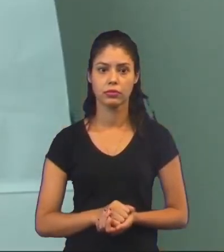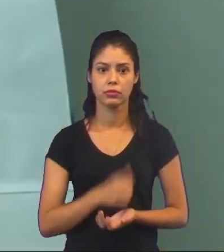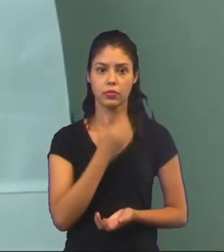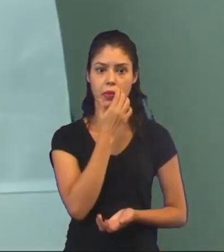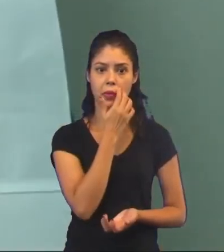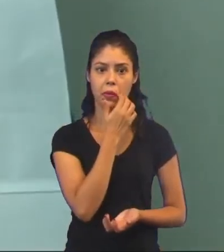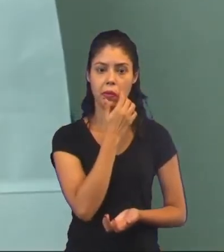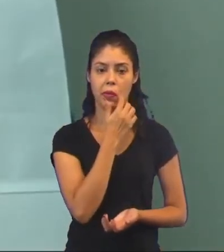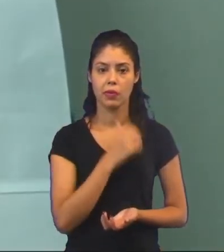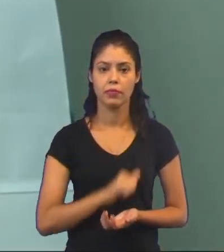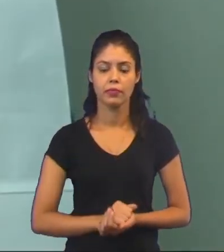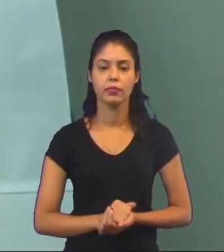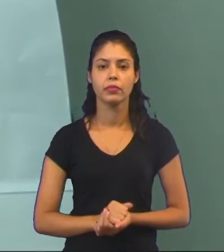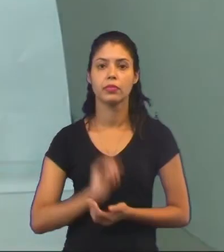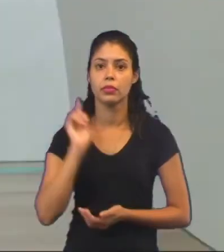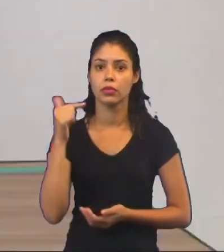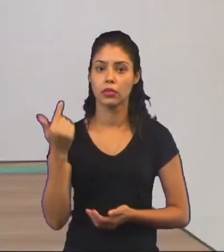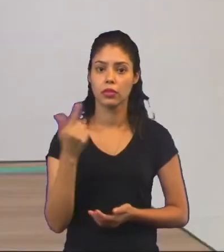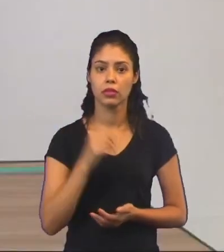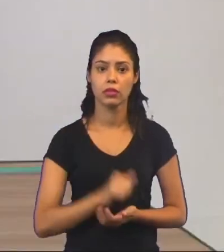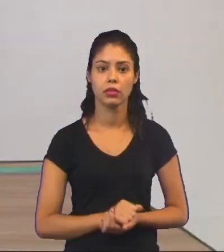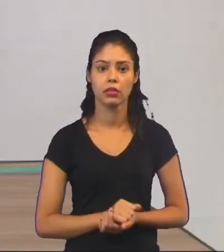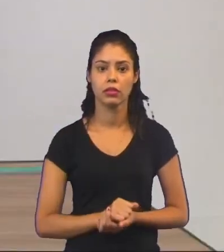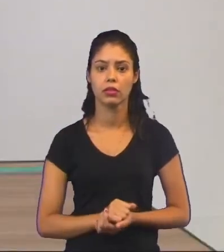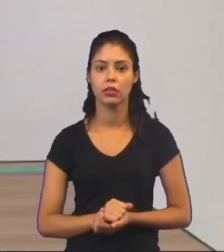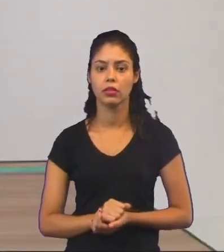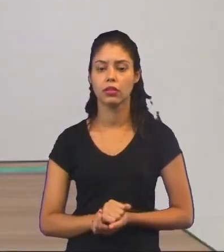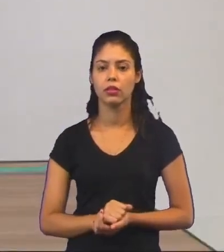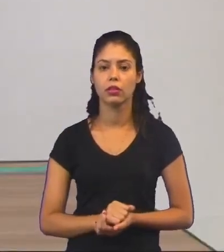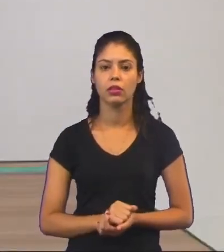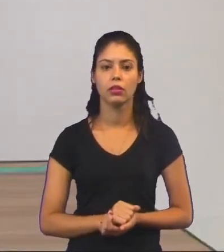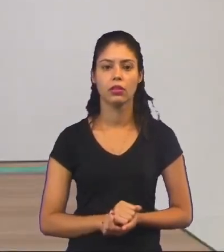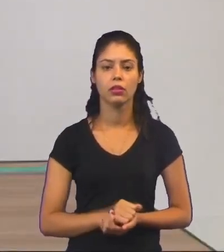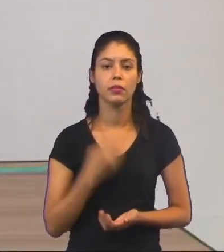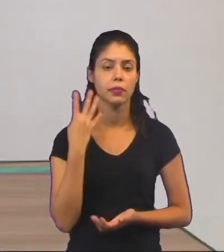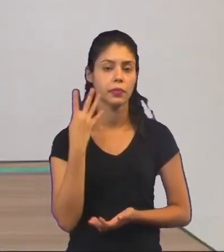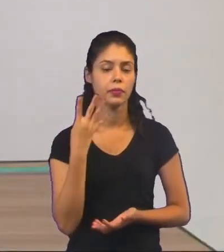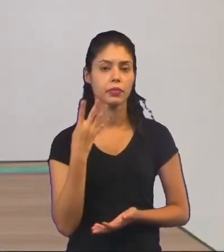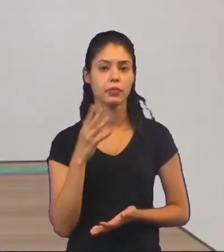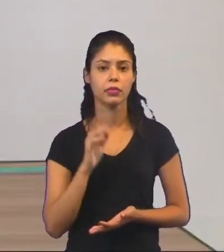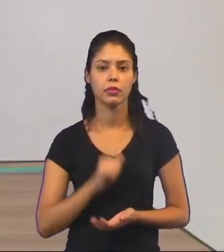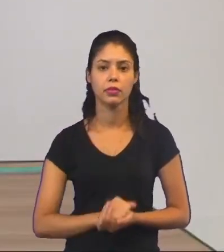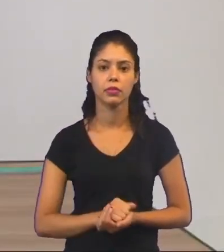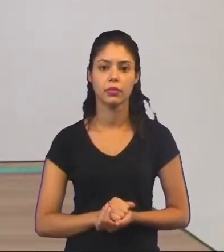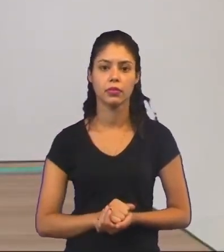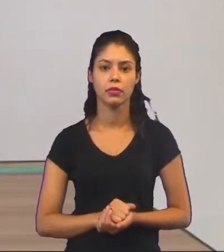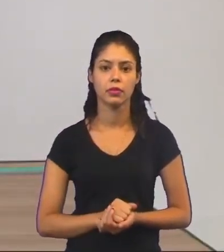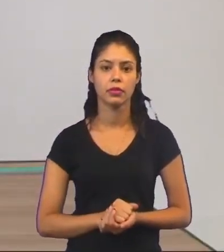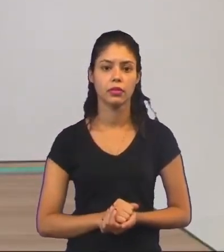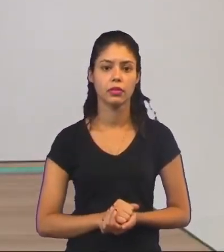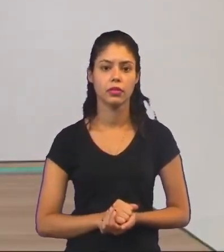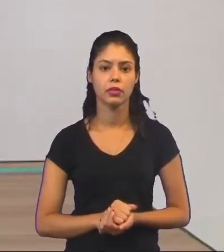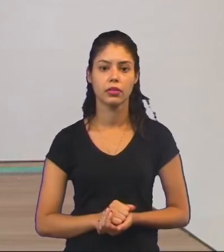Vamos prosseguir. E ainda tem outro ingrediente que será 4 colheres de sopa.